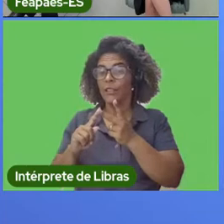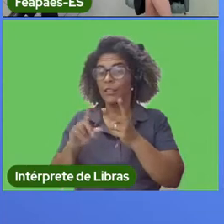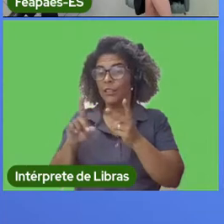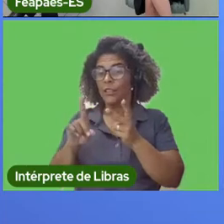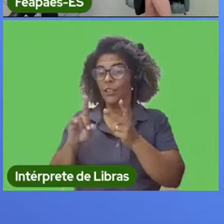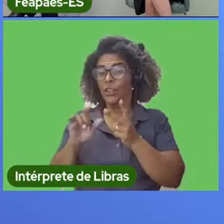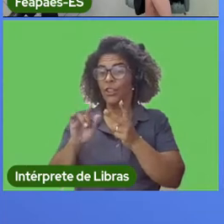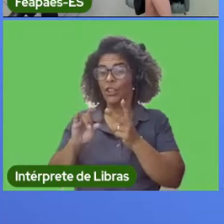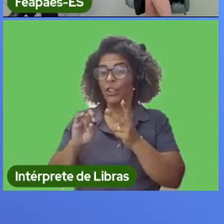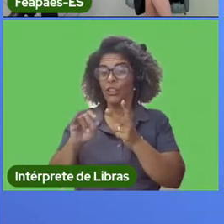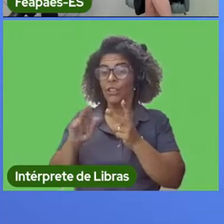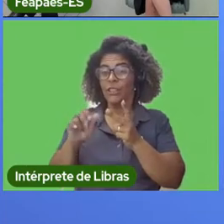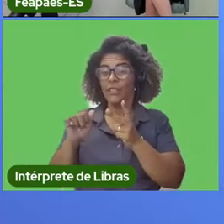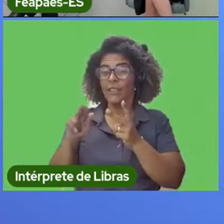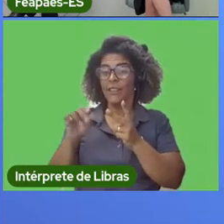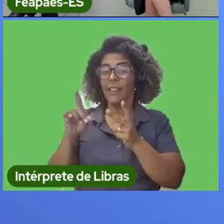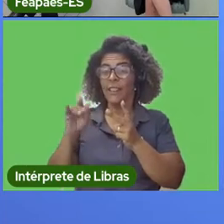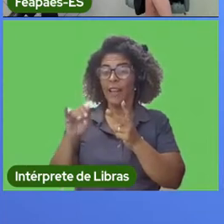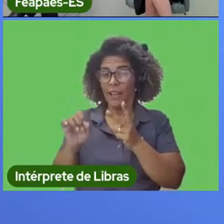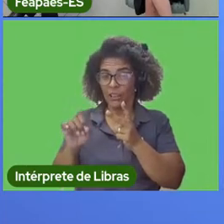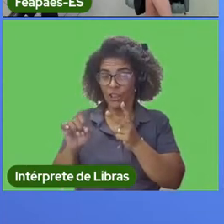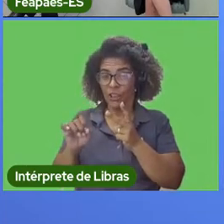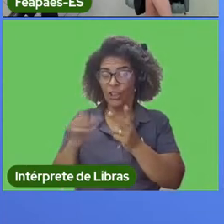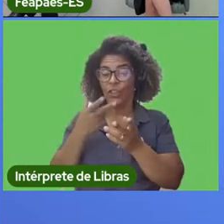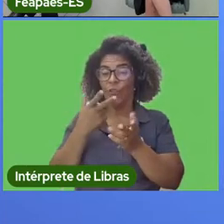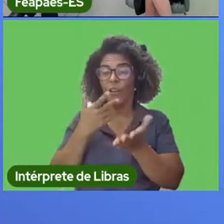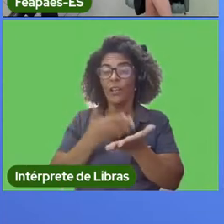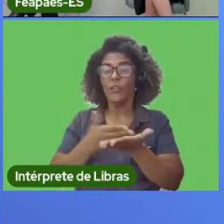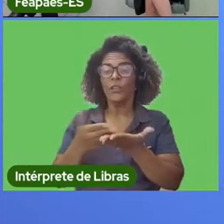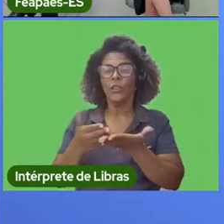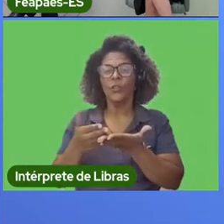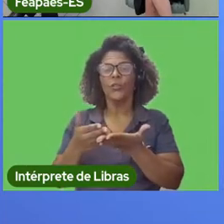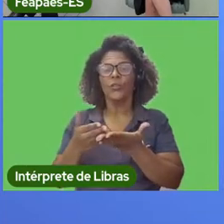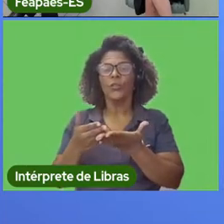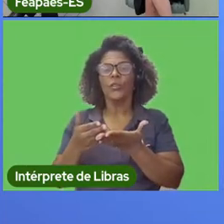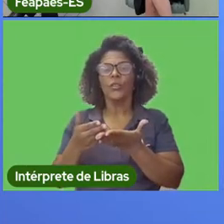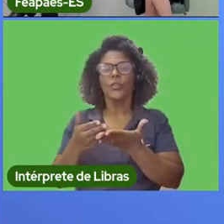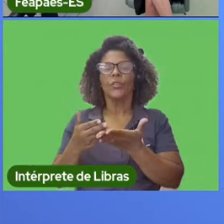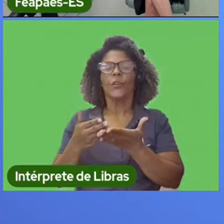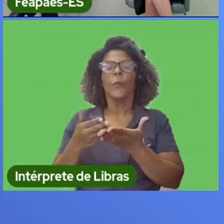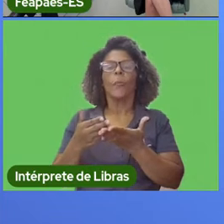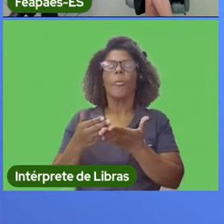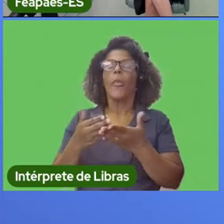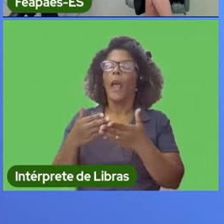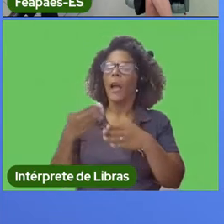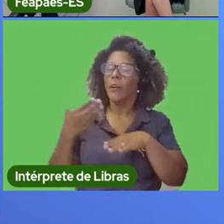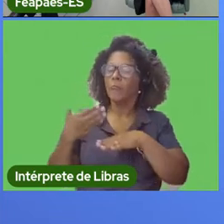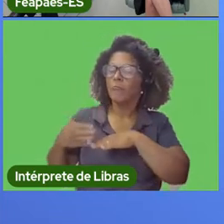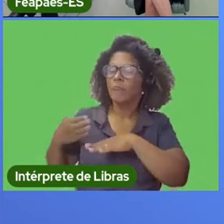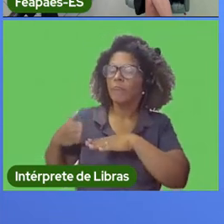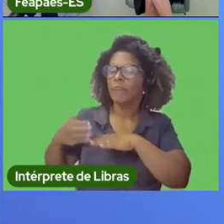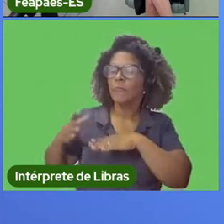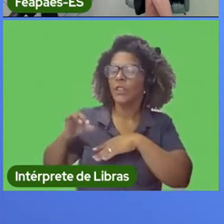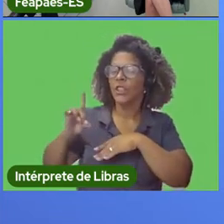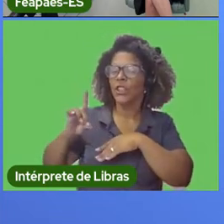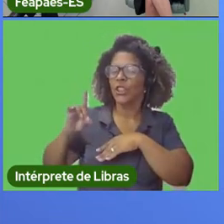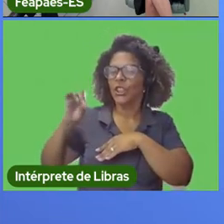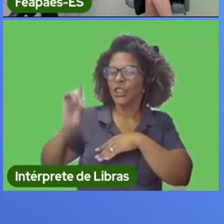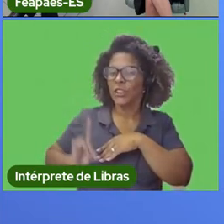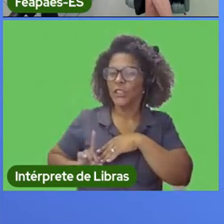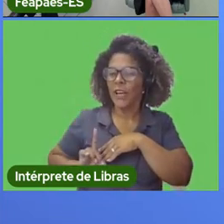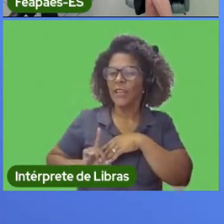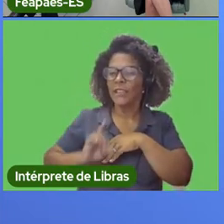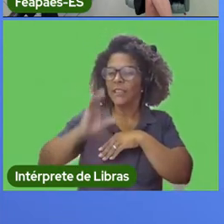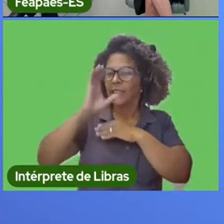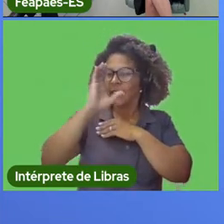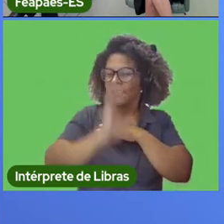havia apontado no início da minha fala, o exercício da dignidade e também agora da cidadania,